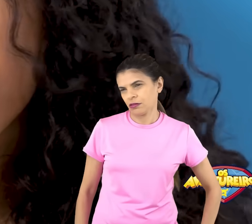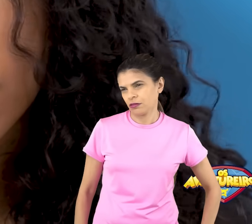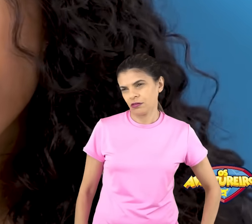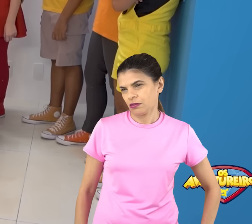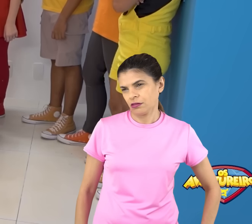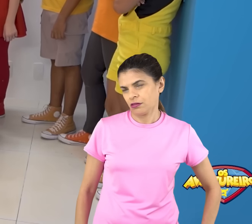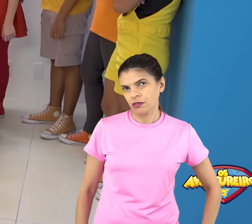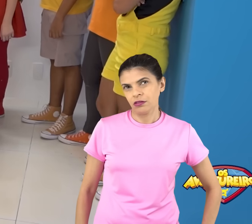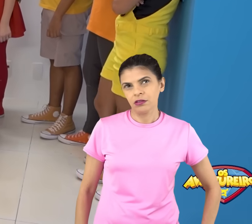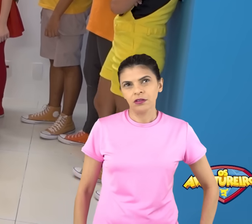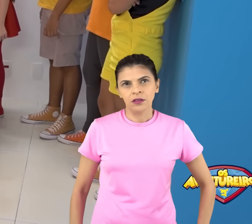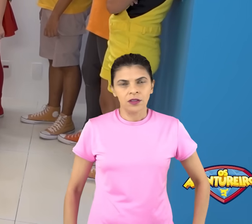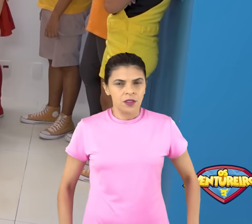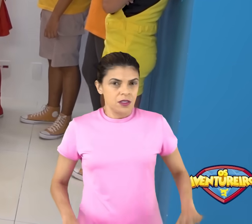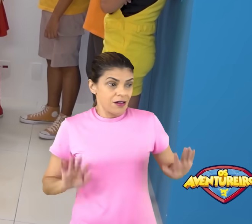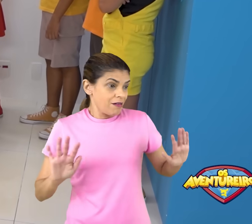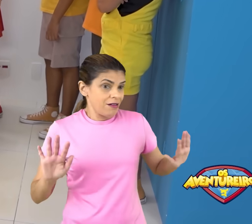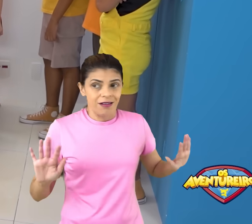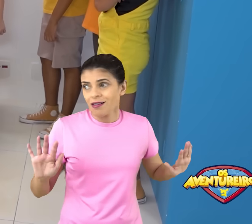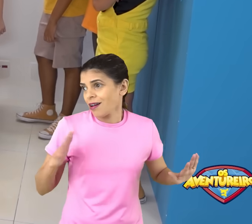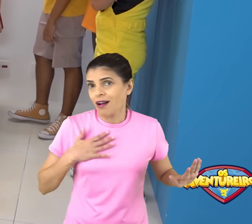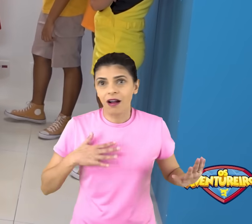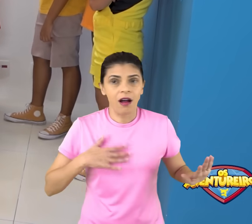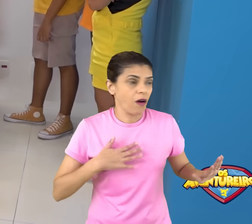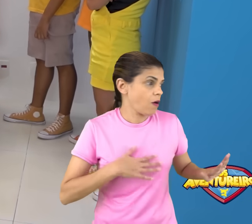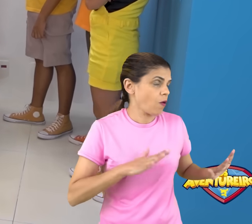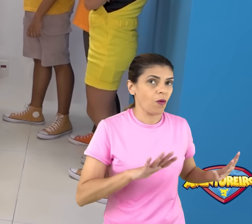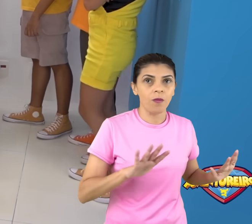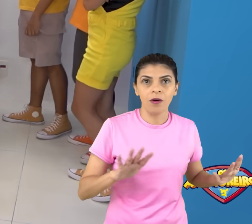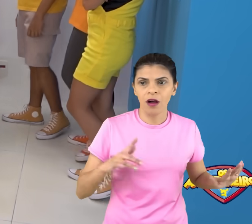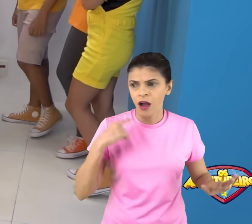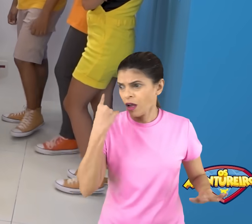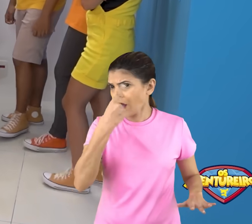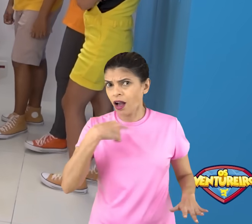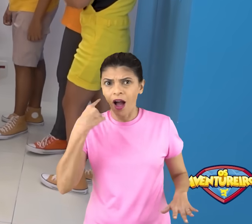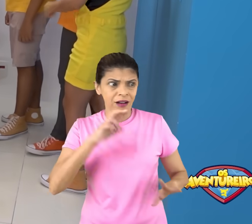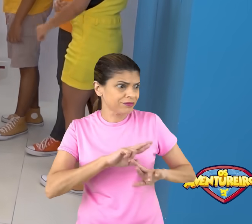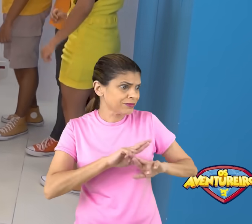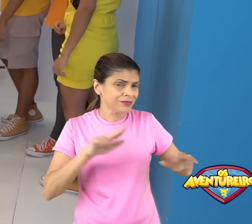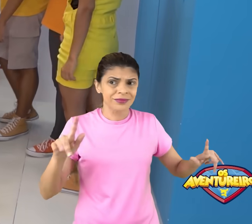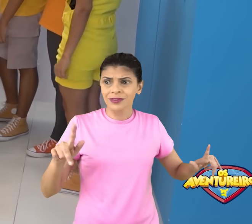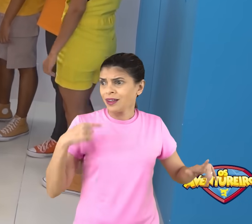Oh, não! Calma aí, pessoal. Que cara é essa?